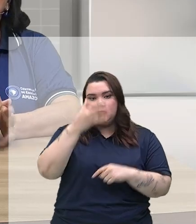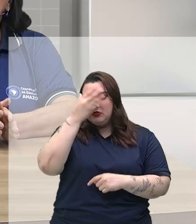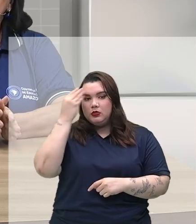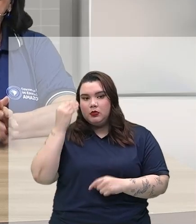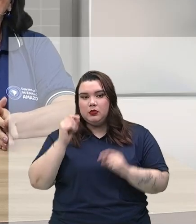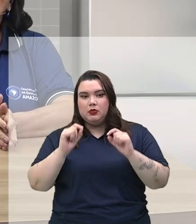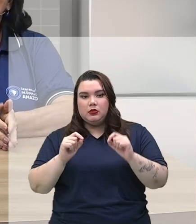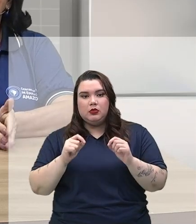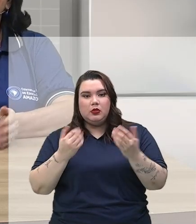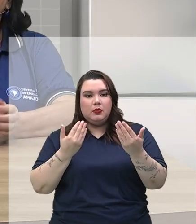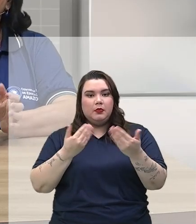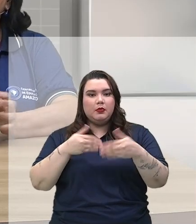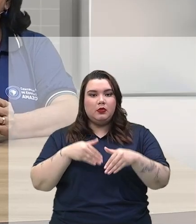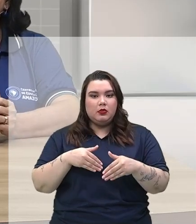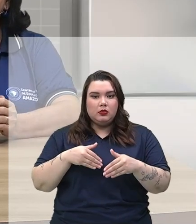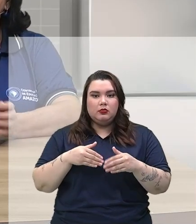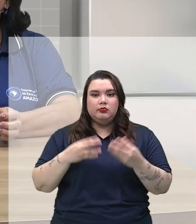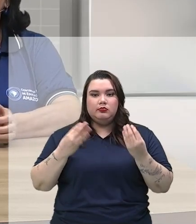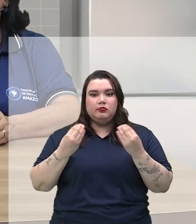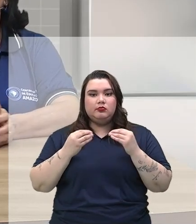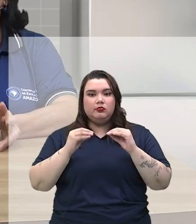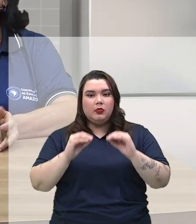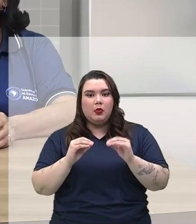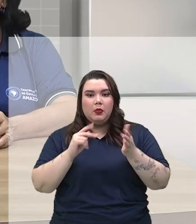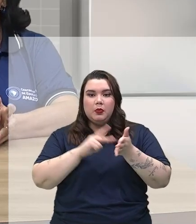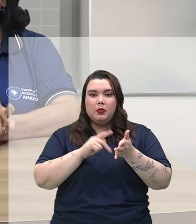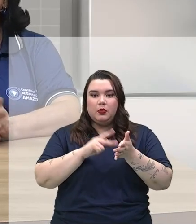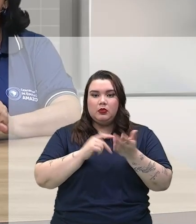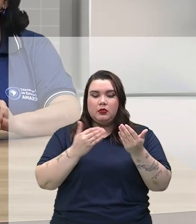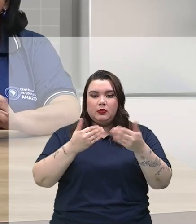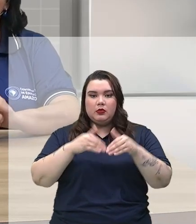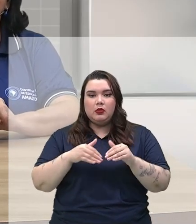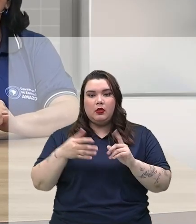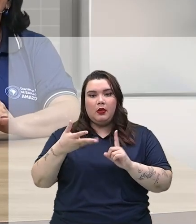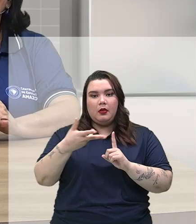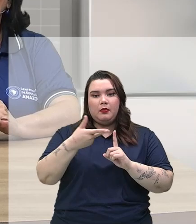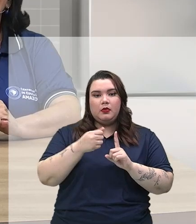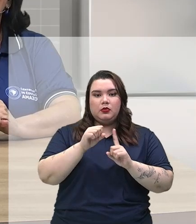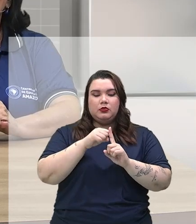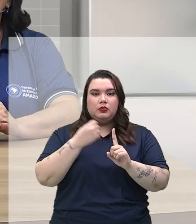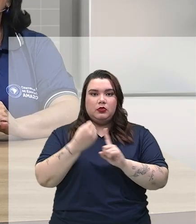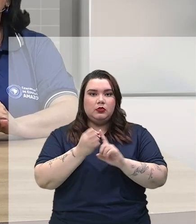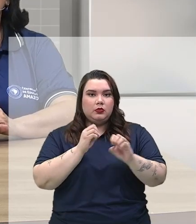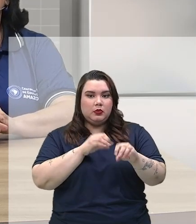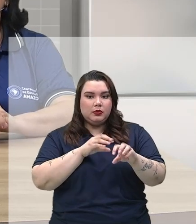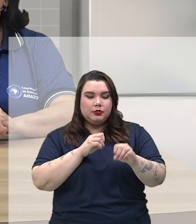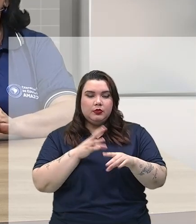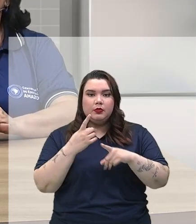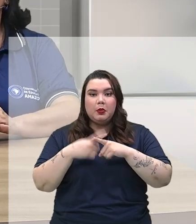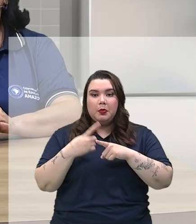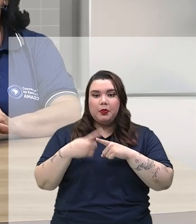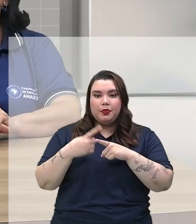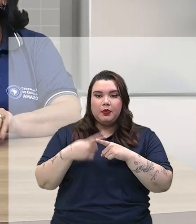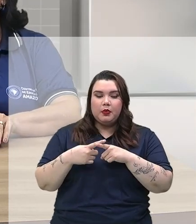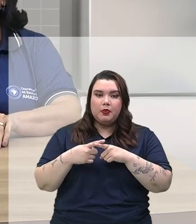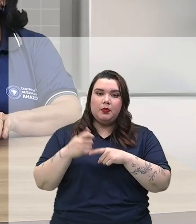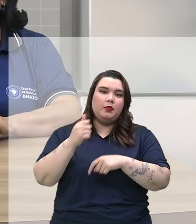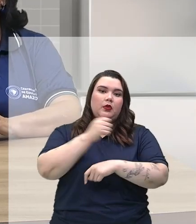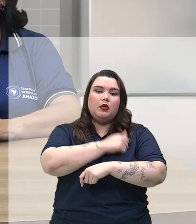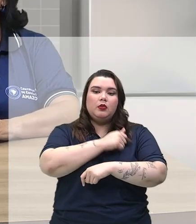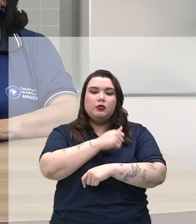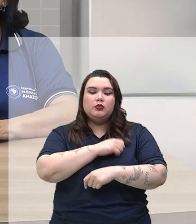das avaliações, de colocar a nota da avaliação das habilidades socioeducacionais. Por quê? Porque o aluno, se ele